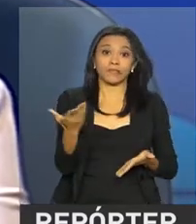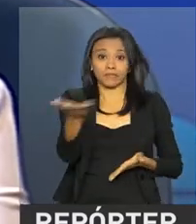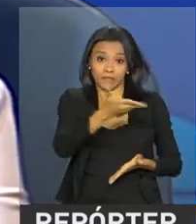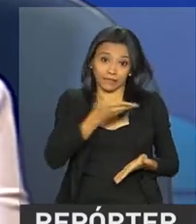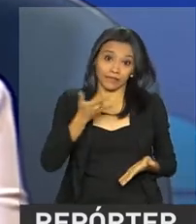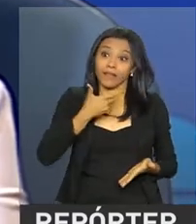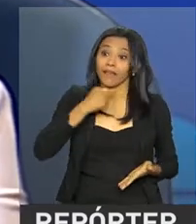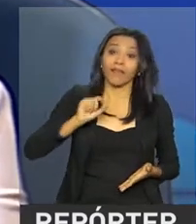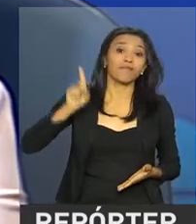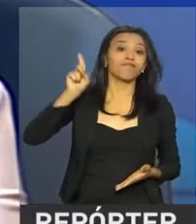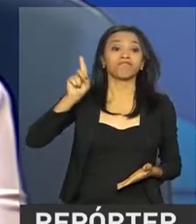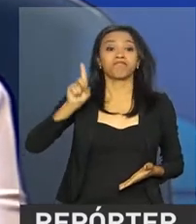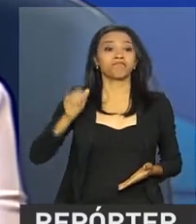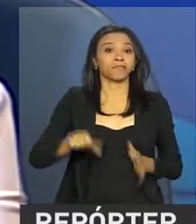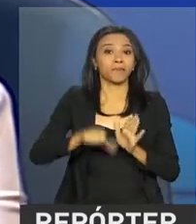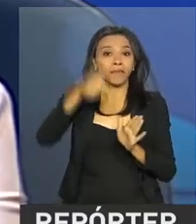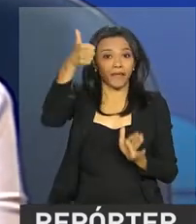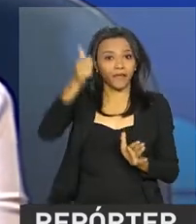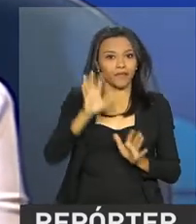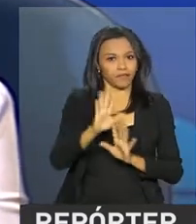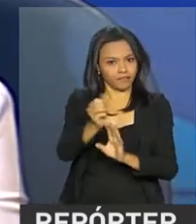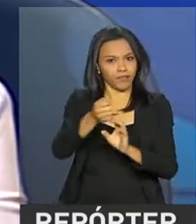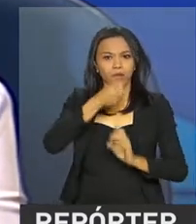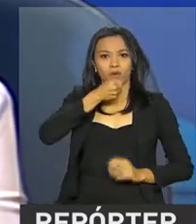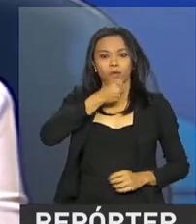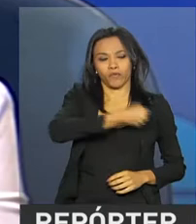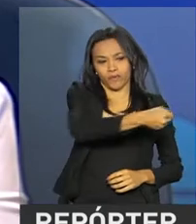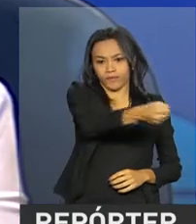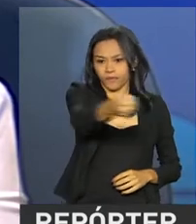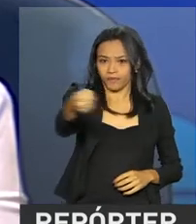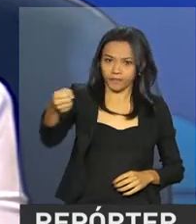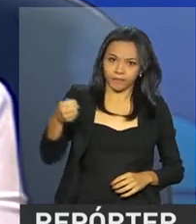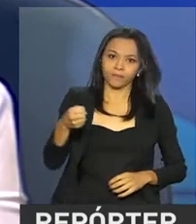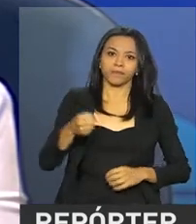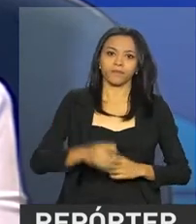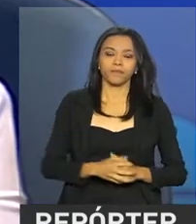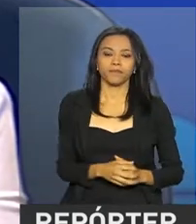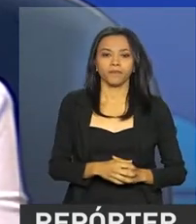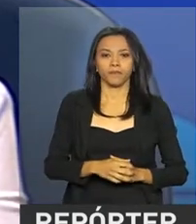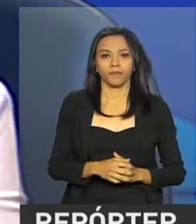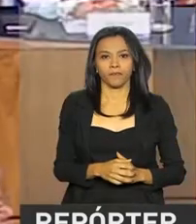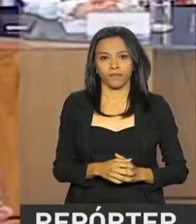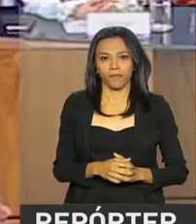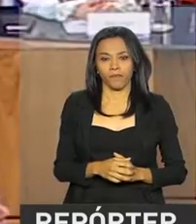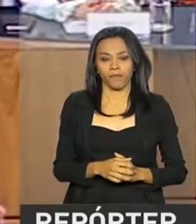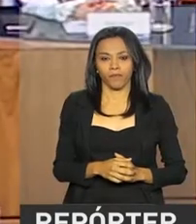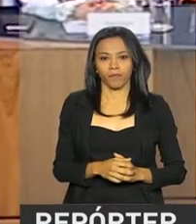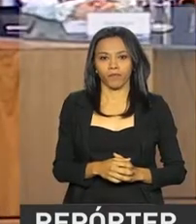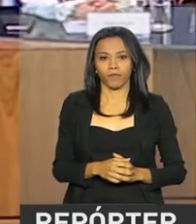se habilita primeiro. Vamos distribuindo os microfones aqui junto à plateia.